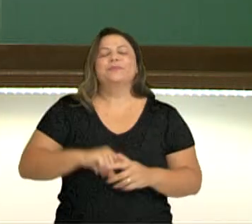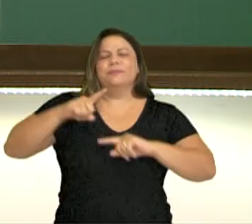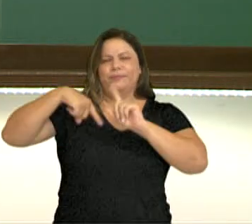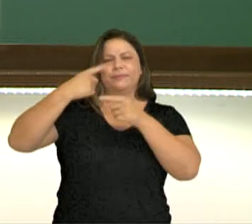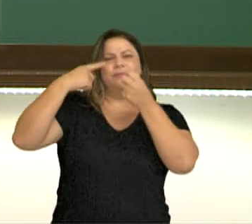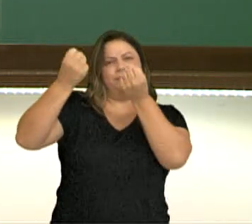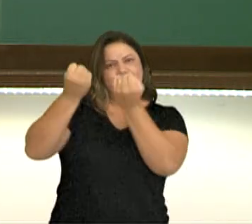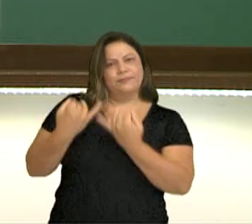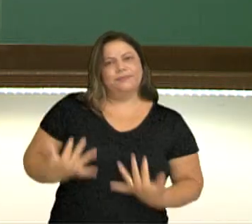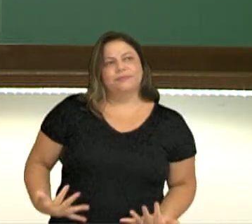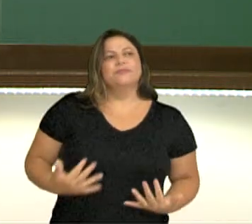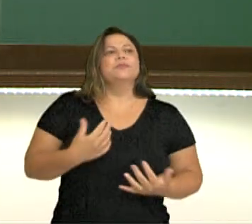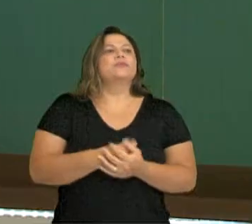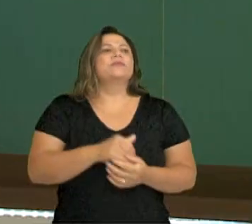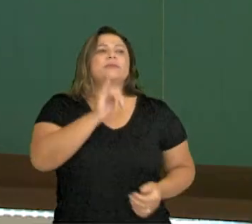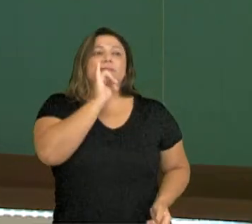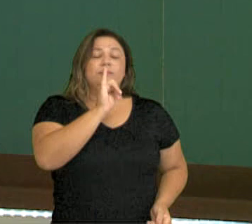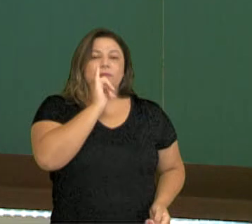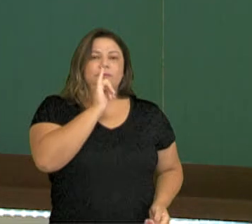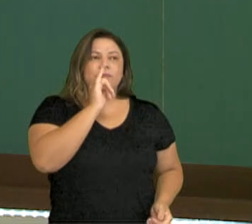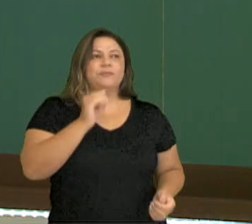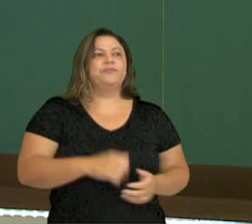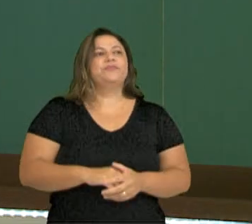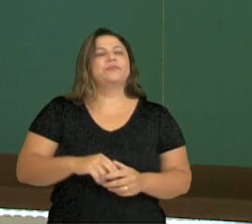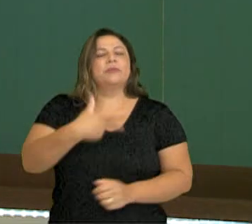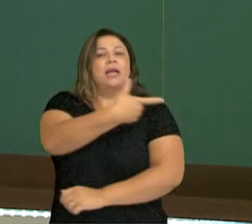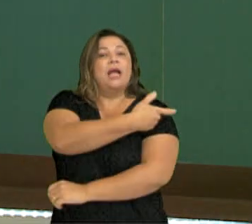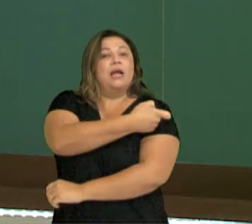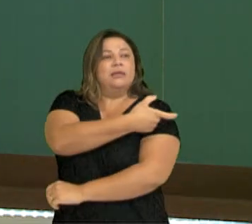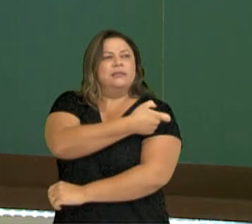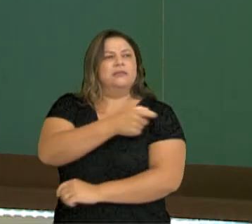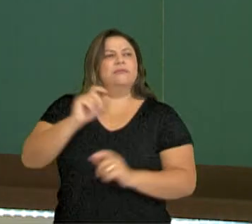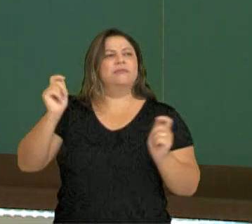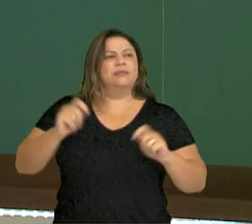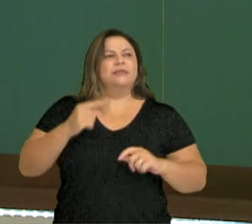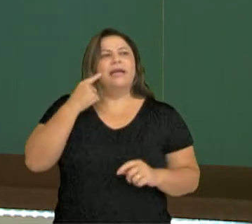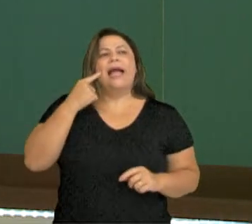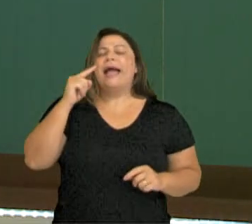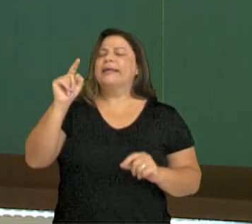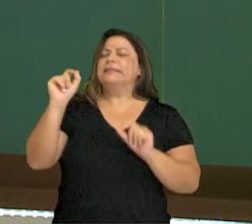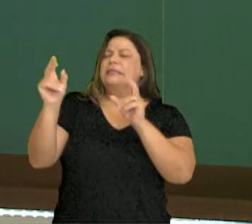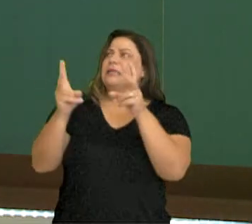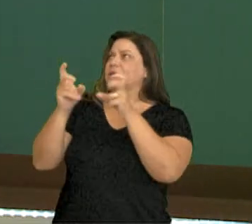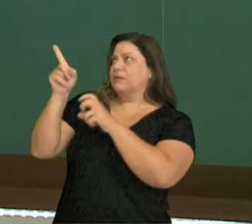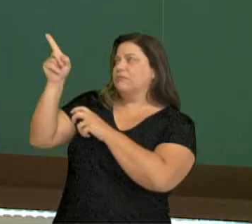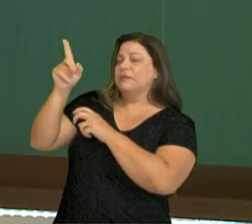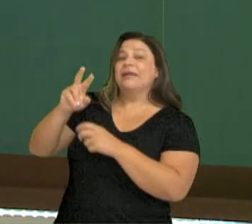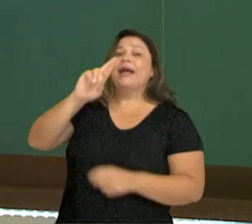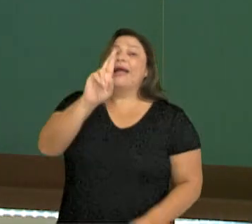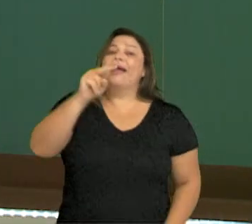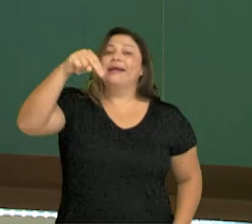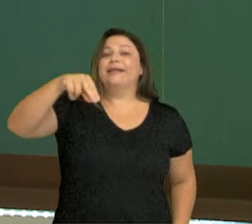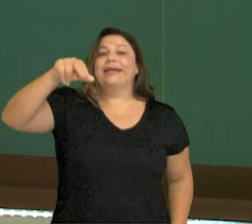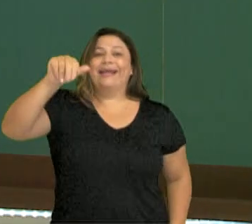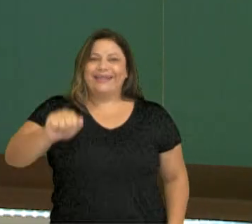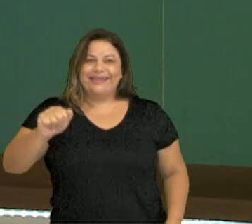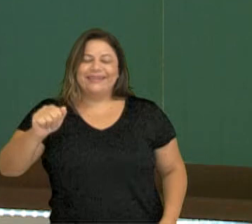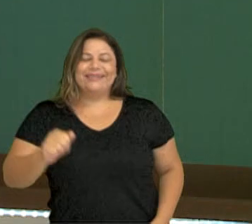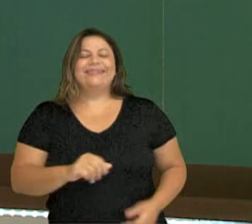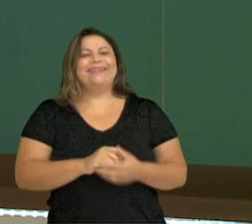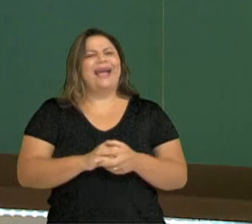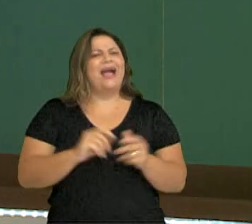esse exemplo aqui, né? Mostrando uma vacina de RNA. A vacina de RNA está dizendo aqui que o RNA é